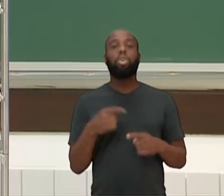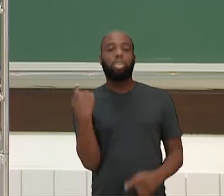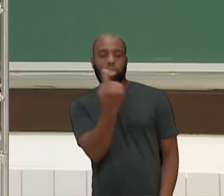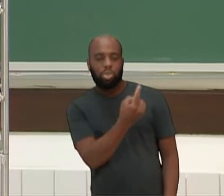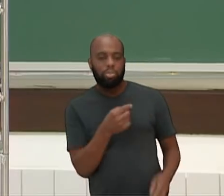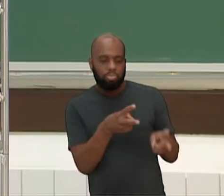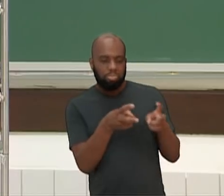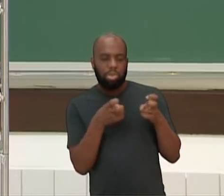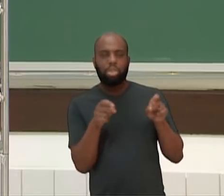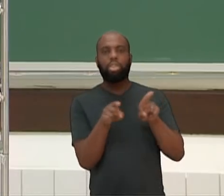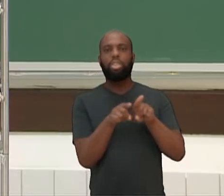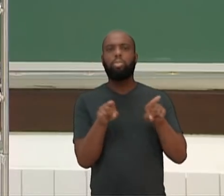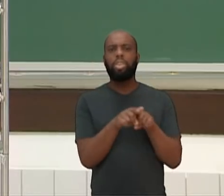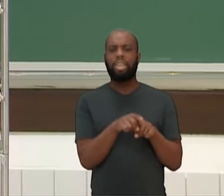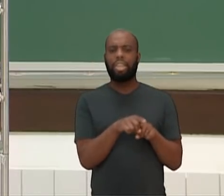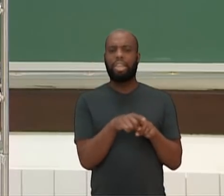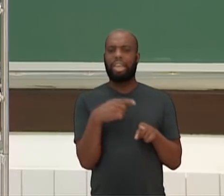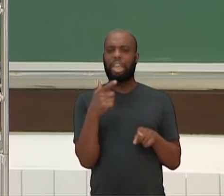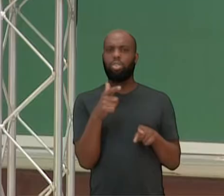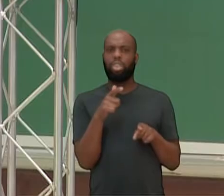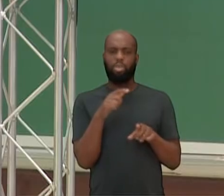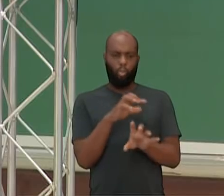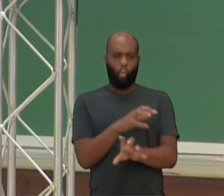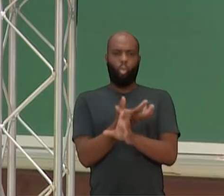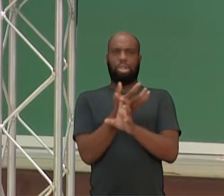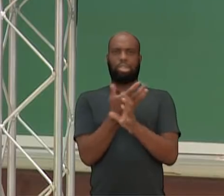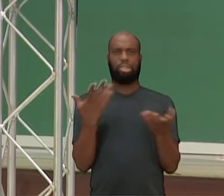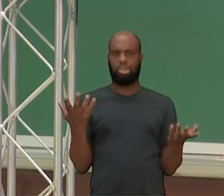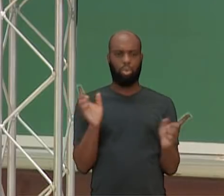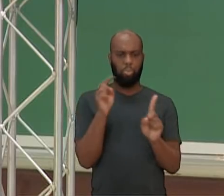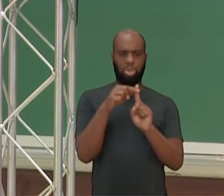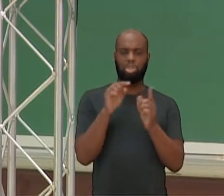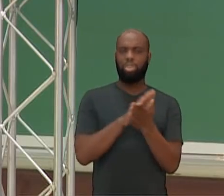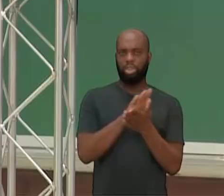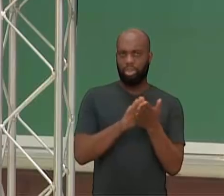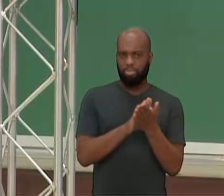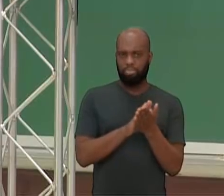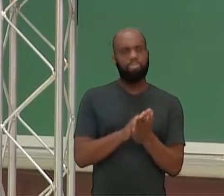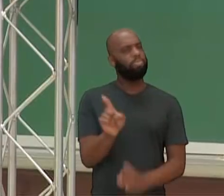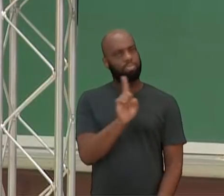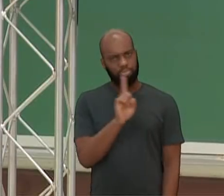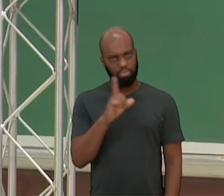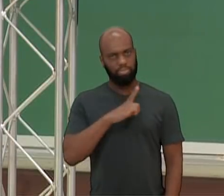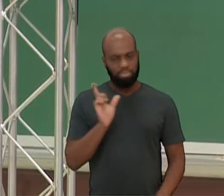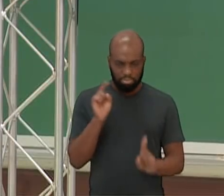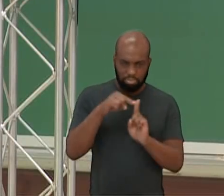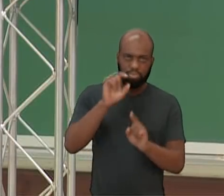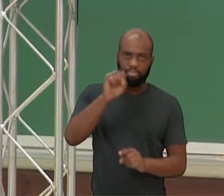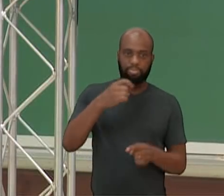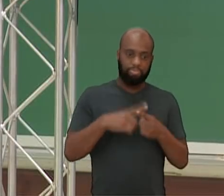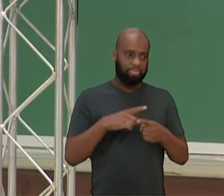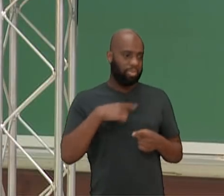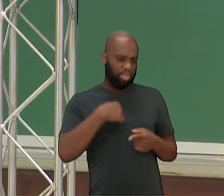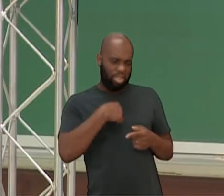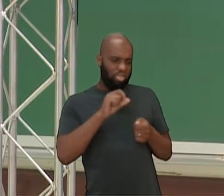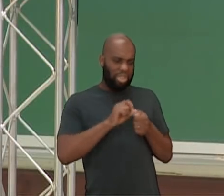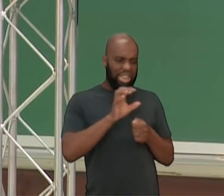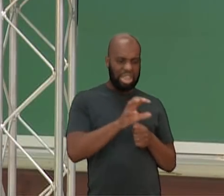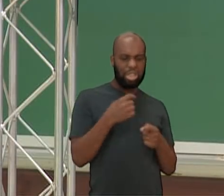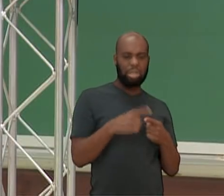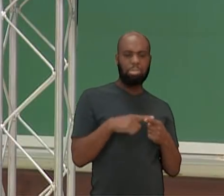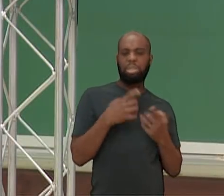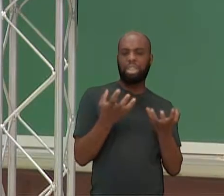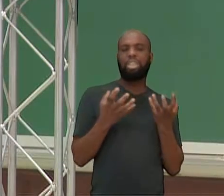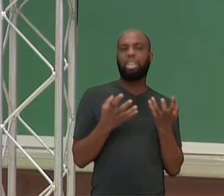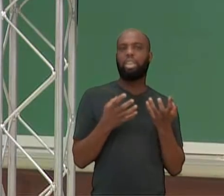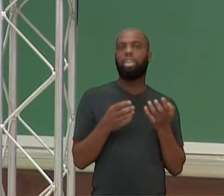que não tem nada vago. É igual os rituais que a gente já falou lá, né? Não tem nada vago. Ah, eu vou fazer isso por fazer. Os índios não fazem